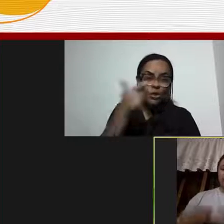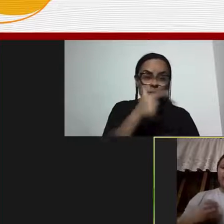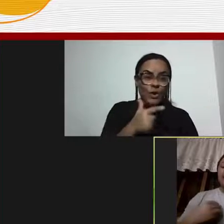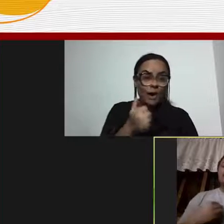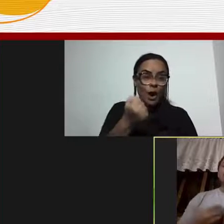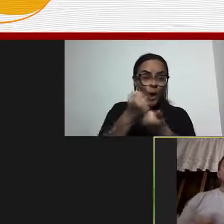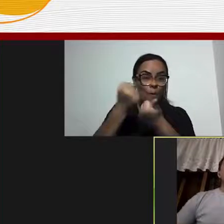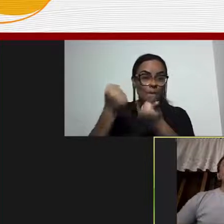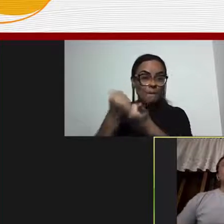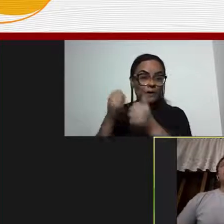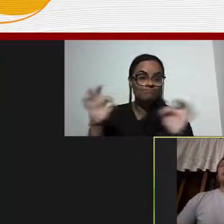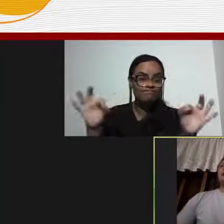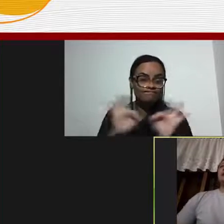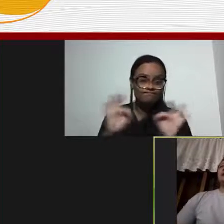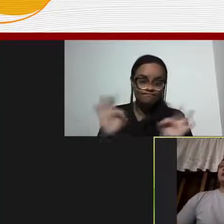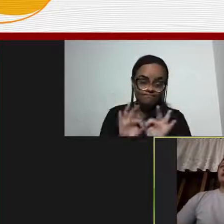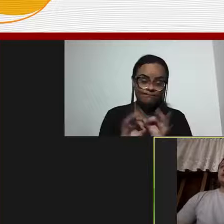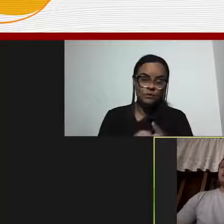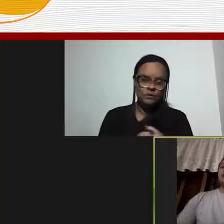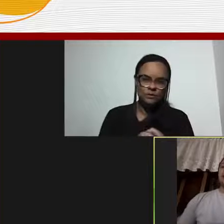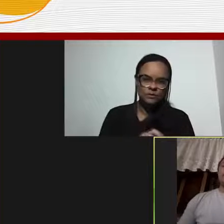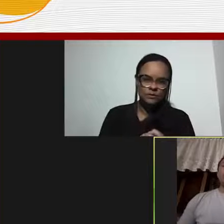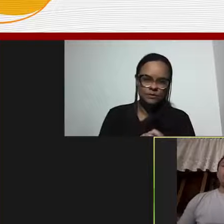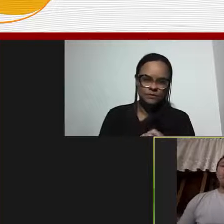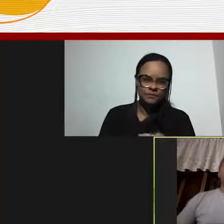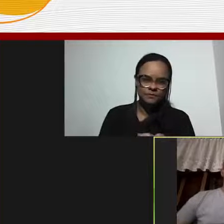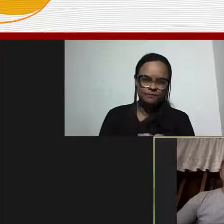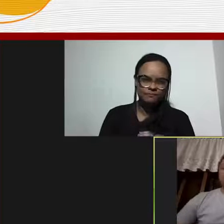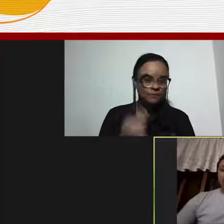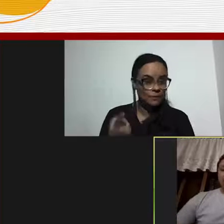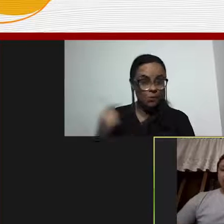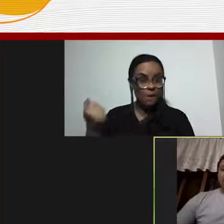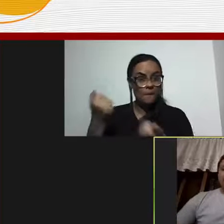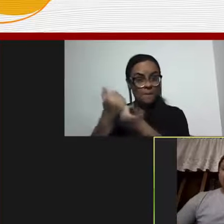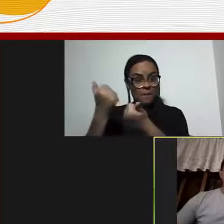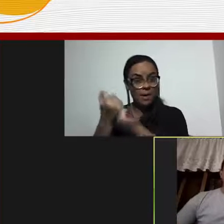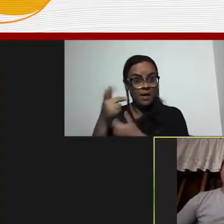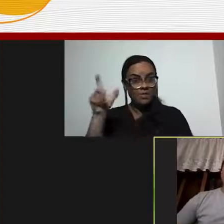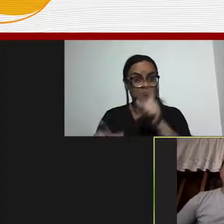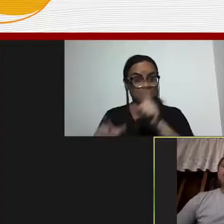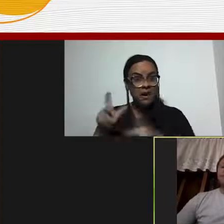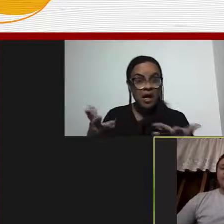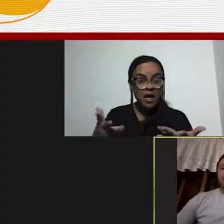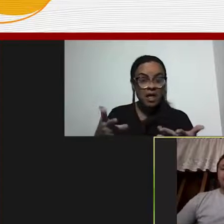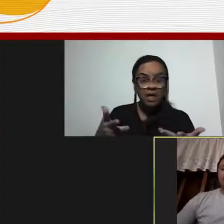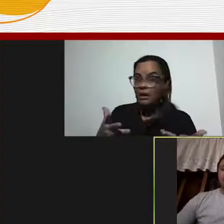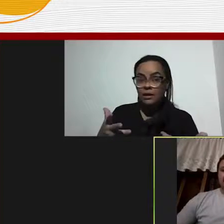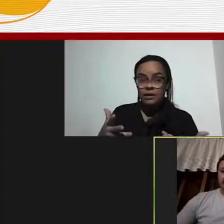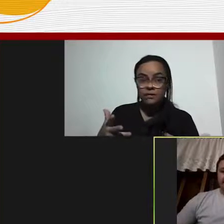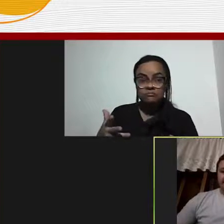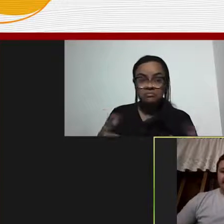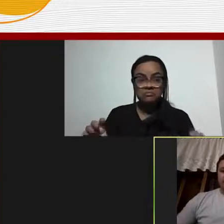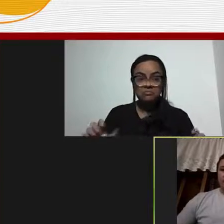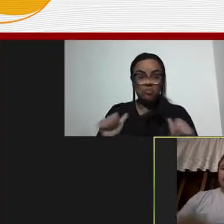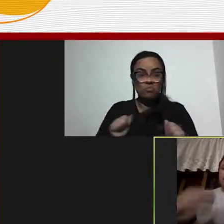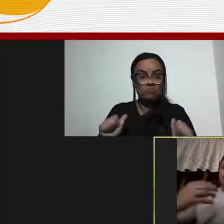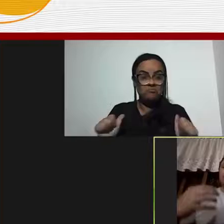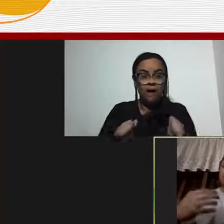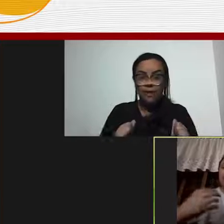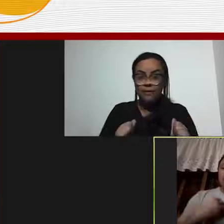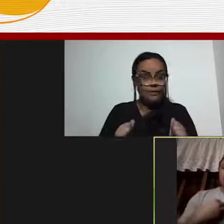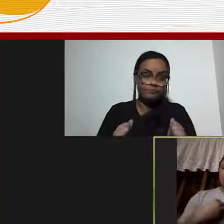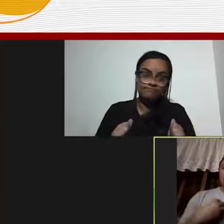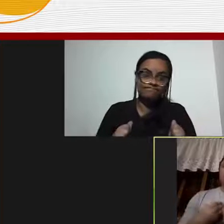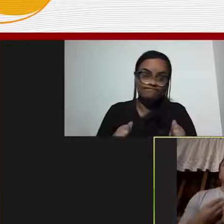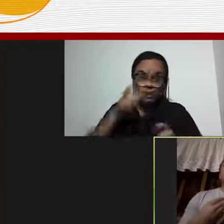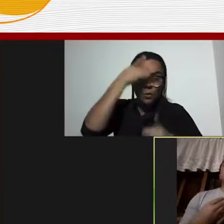segmento. E a gente, a gente apoia outras pessoas que não têm nada a ver com o segmento.